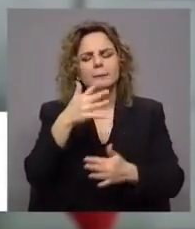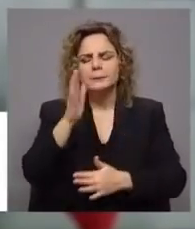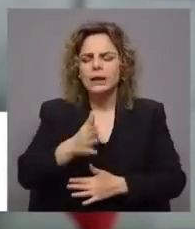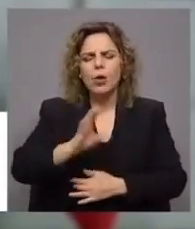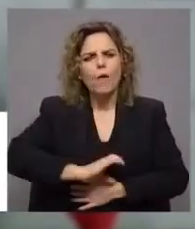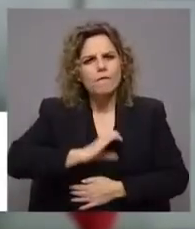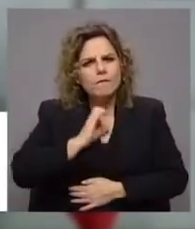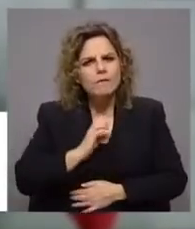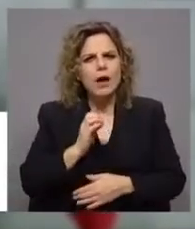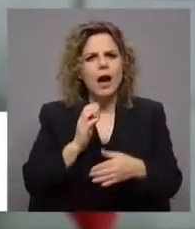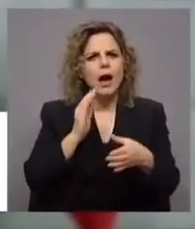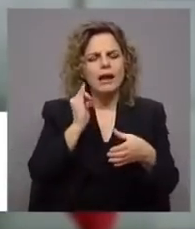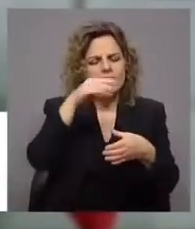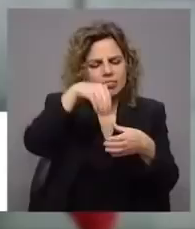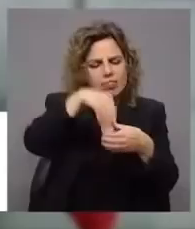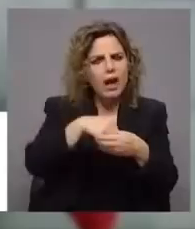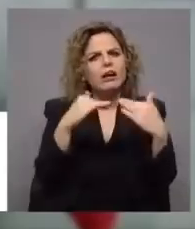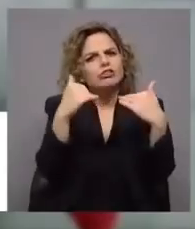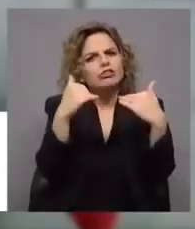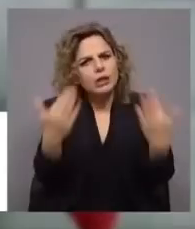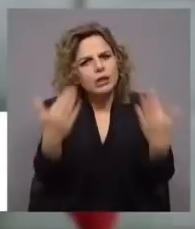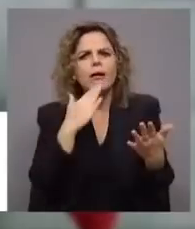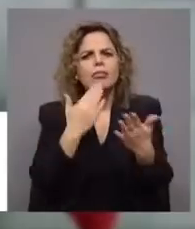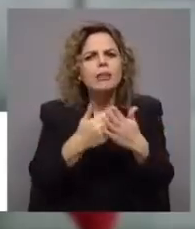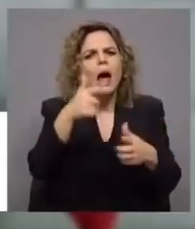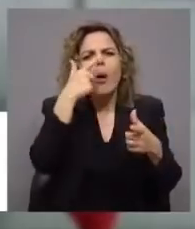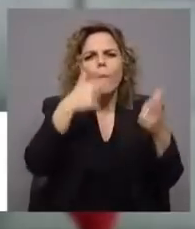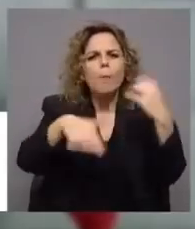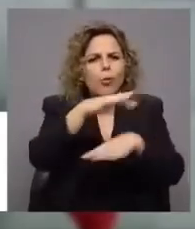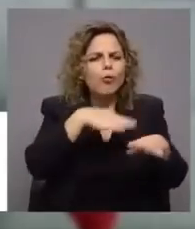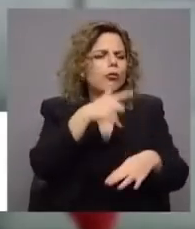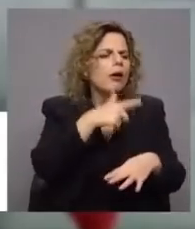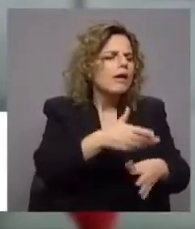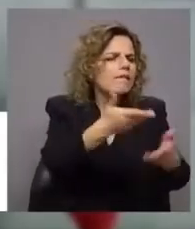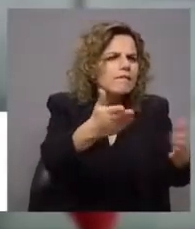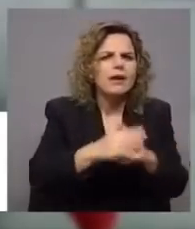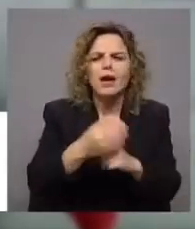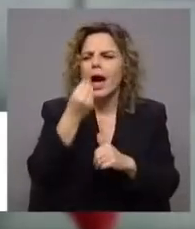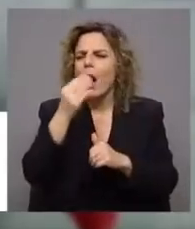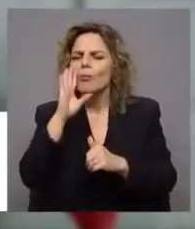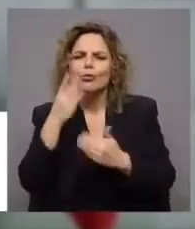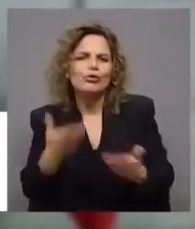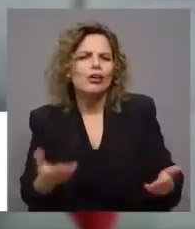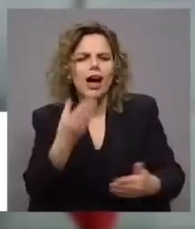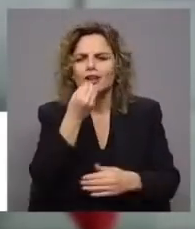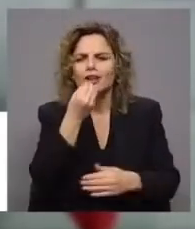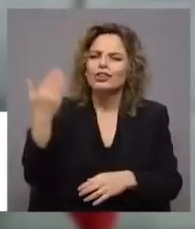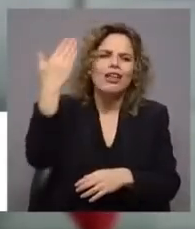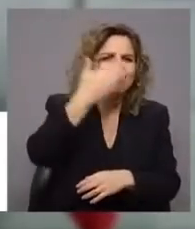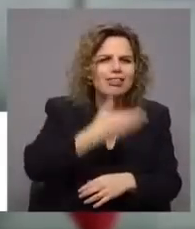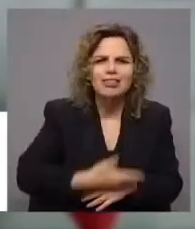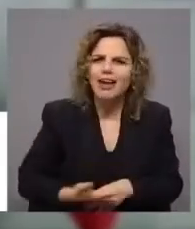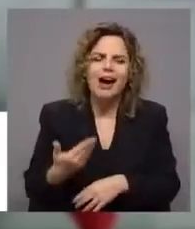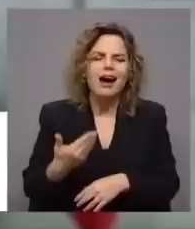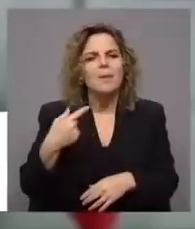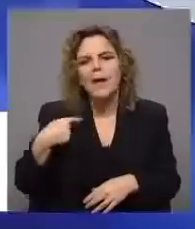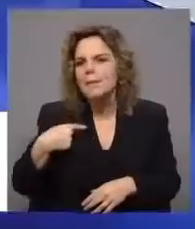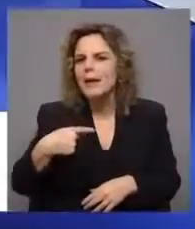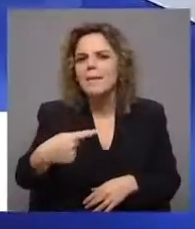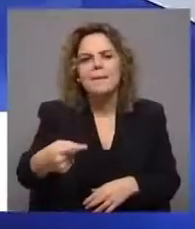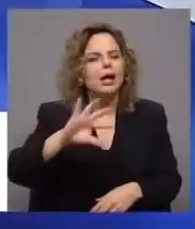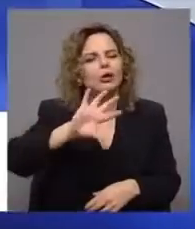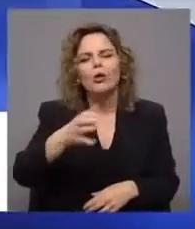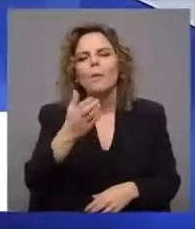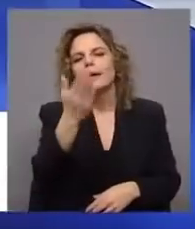externa e fazer com que o povo possa tomar café, almoçar e jantar todo dia nesse país. O